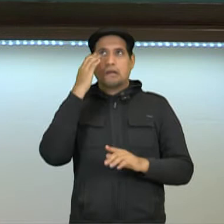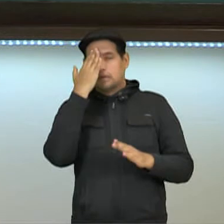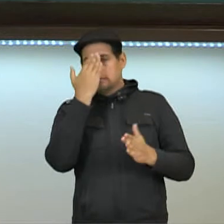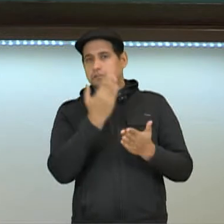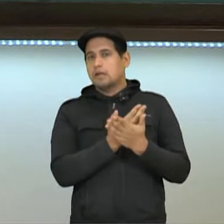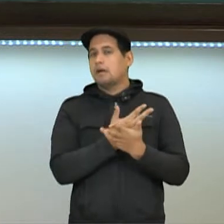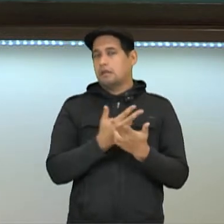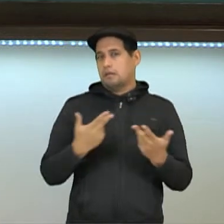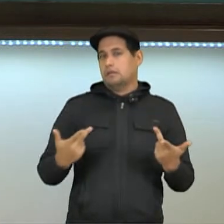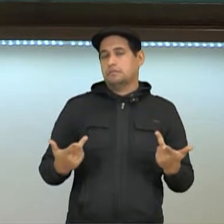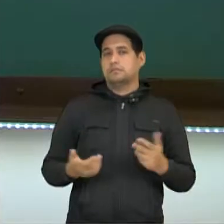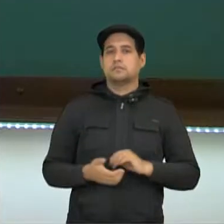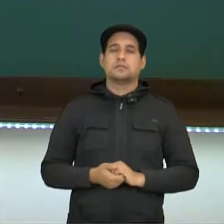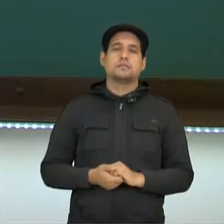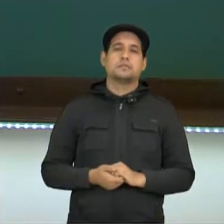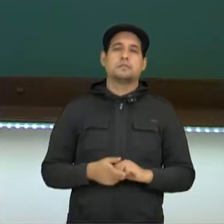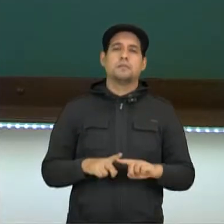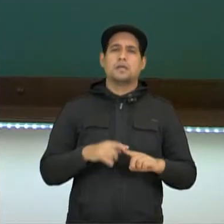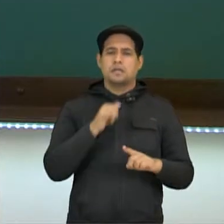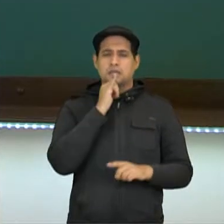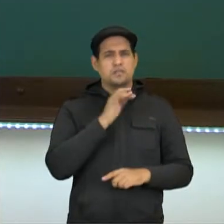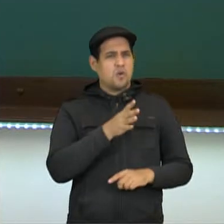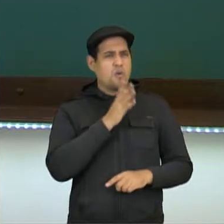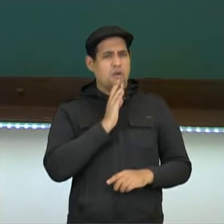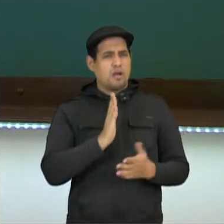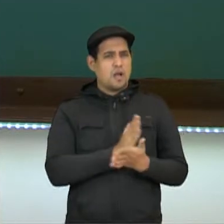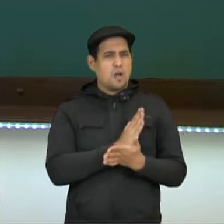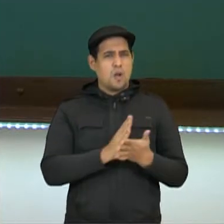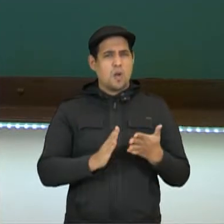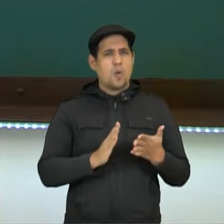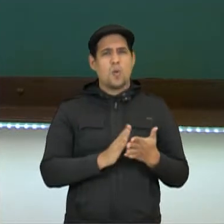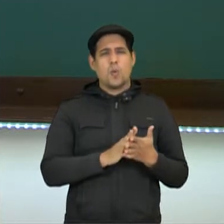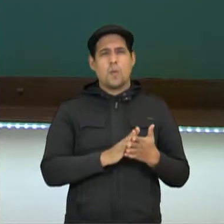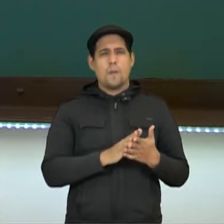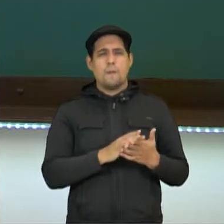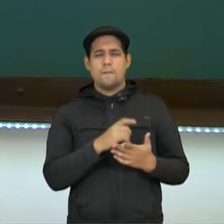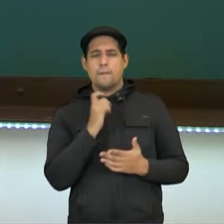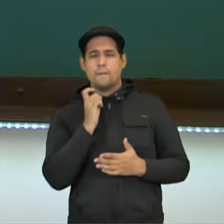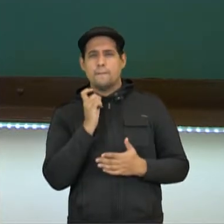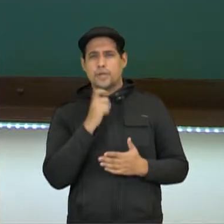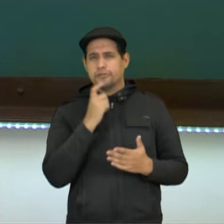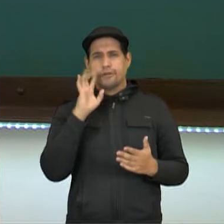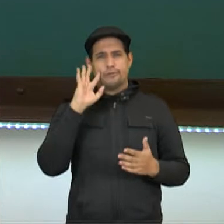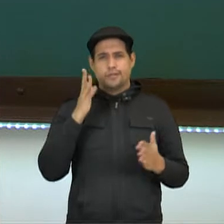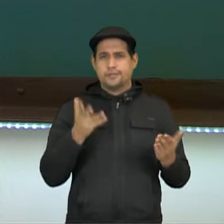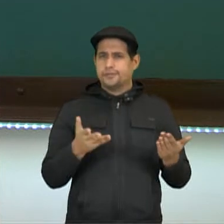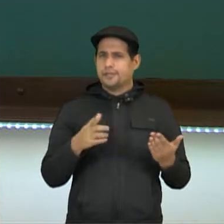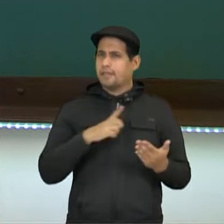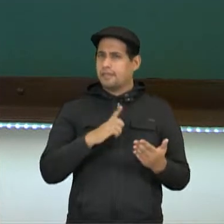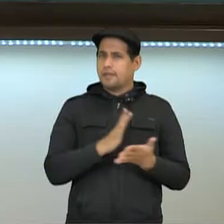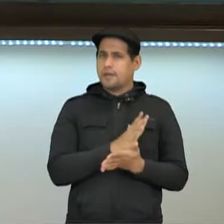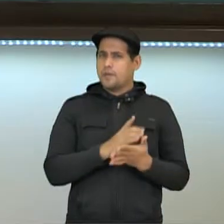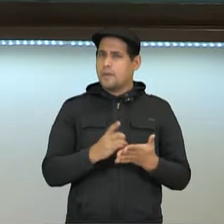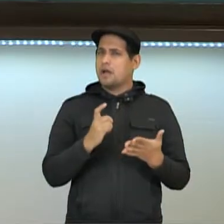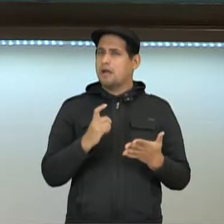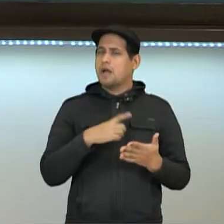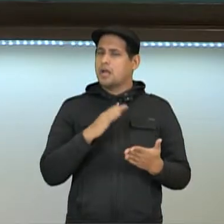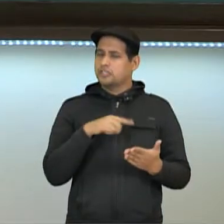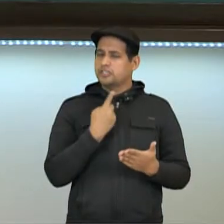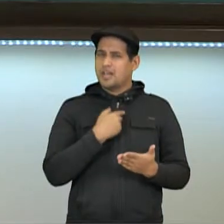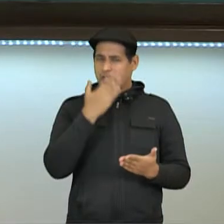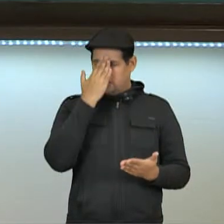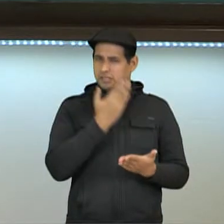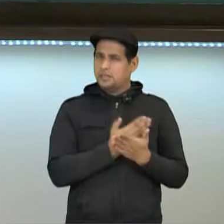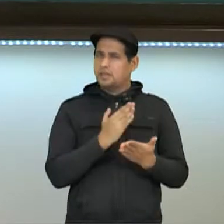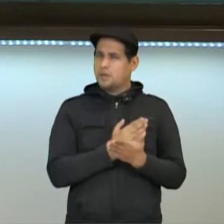superstições, tá? Então aqui, ó, você conhece algum mito presente nos nossos dias? Será que nós temos hoje? Acreditamos